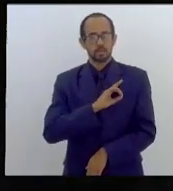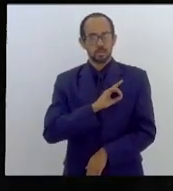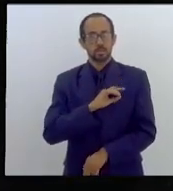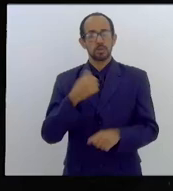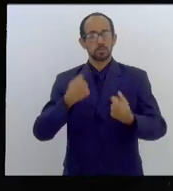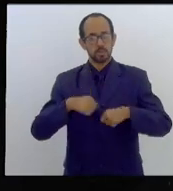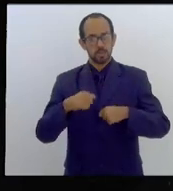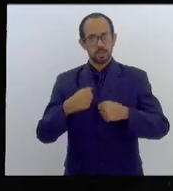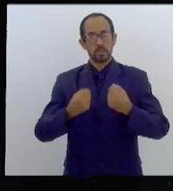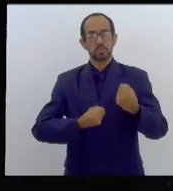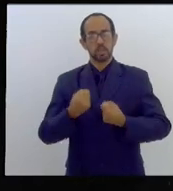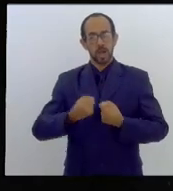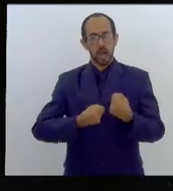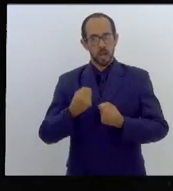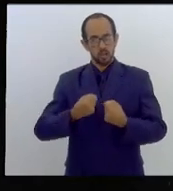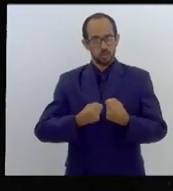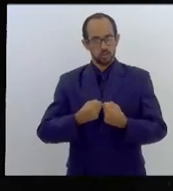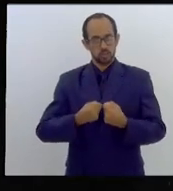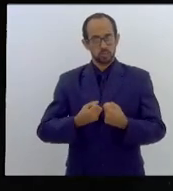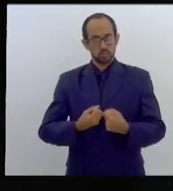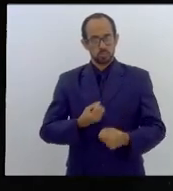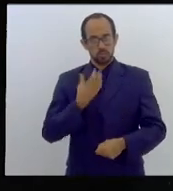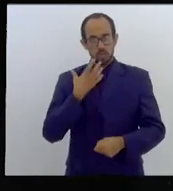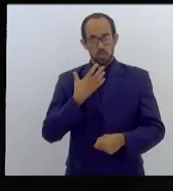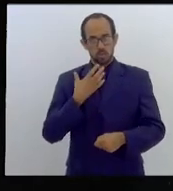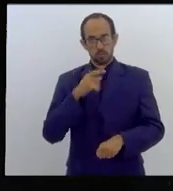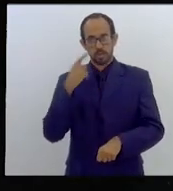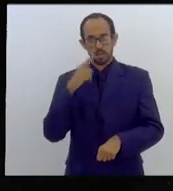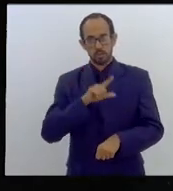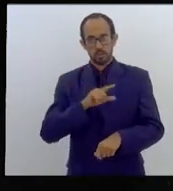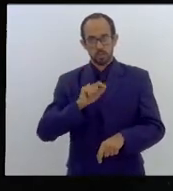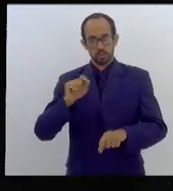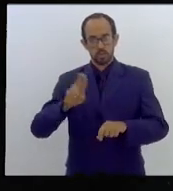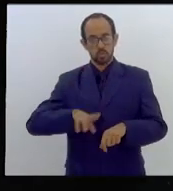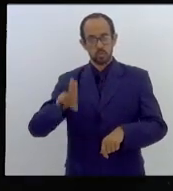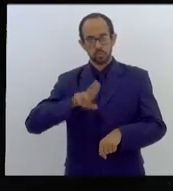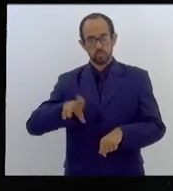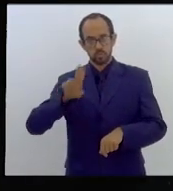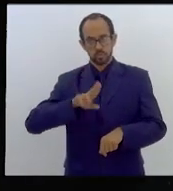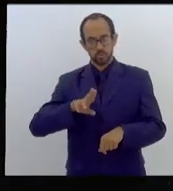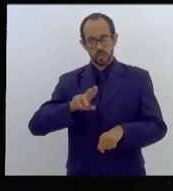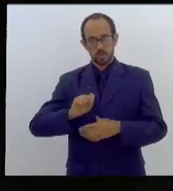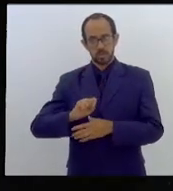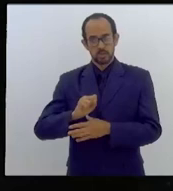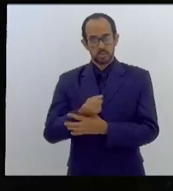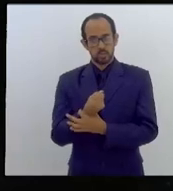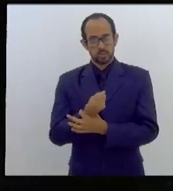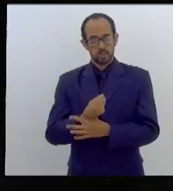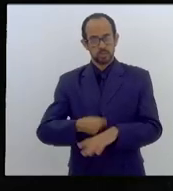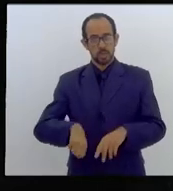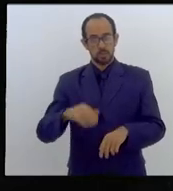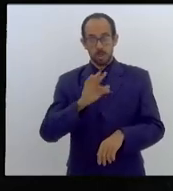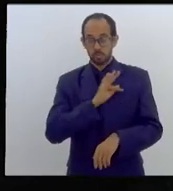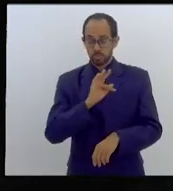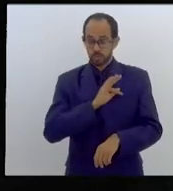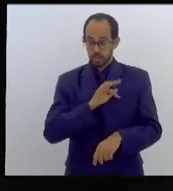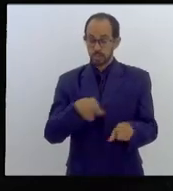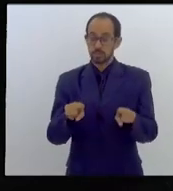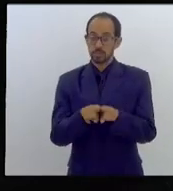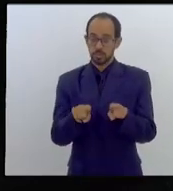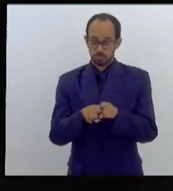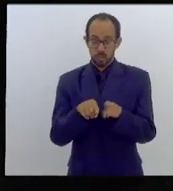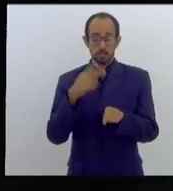de veículos em boas condições de uso e segurança, não só para os policiais, como também